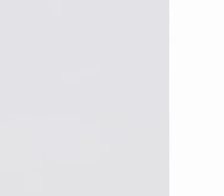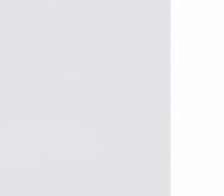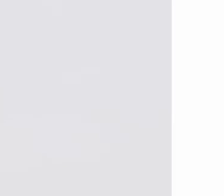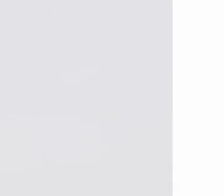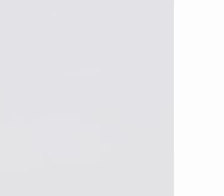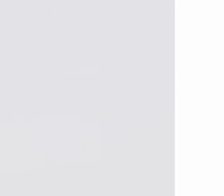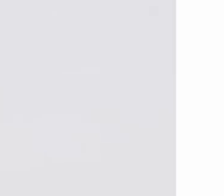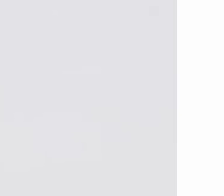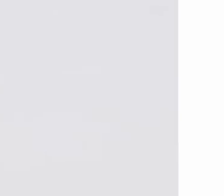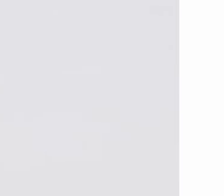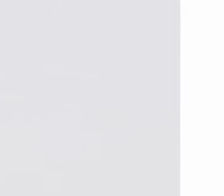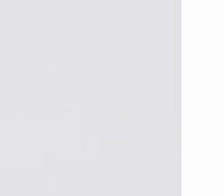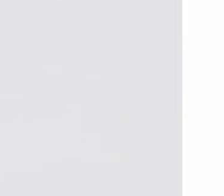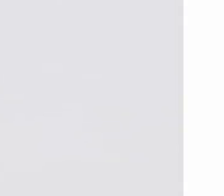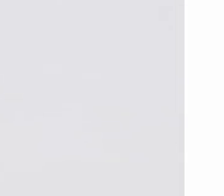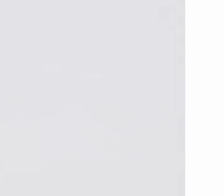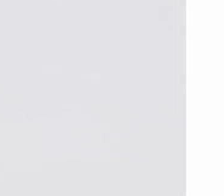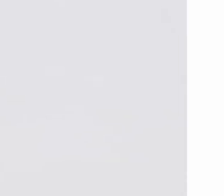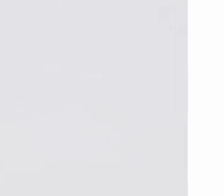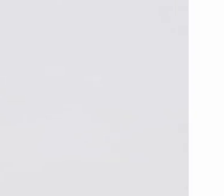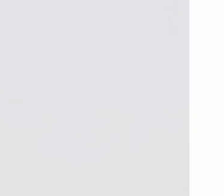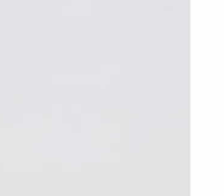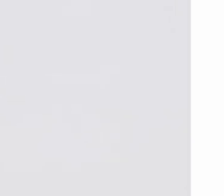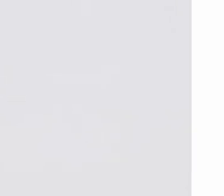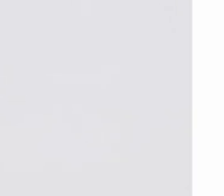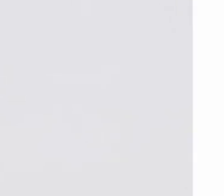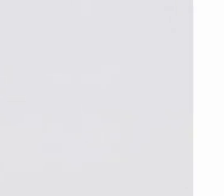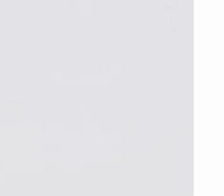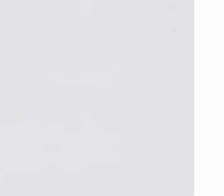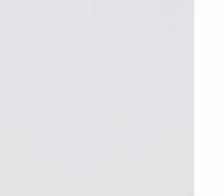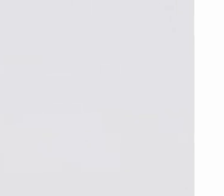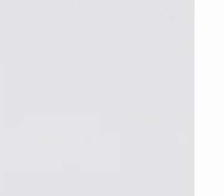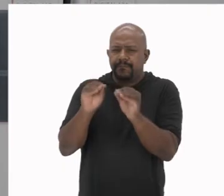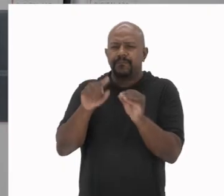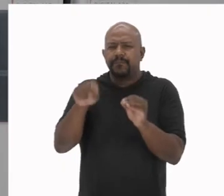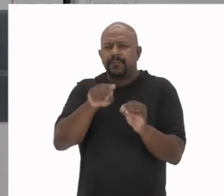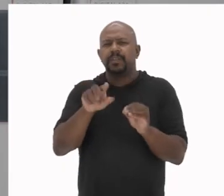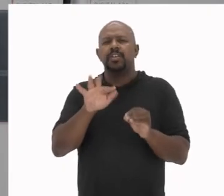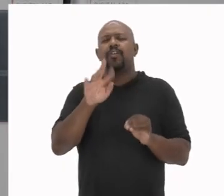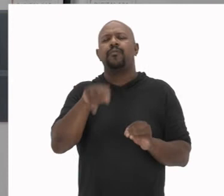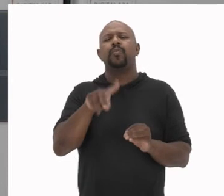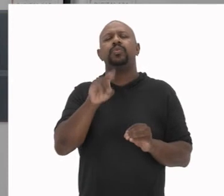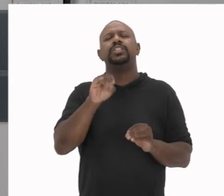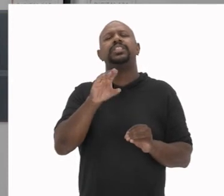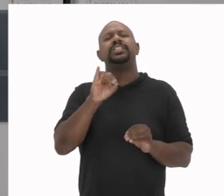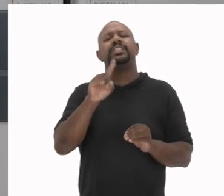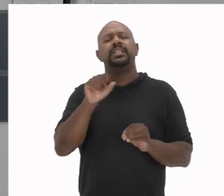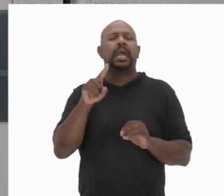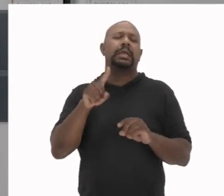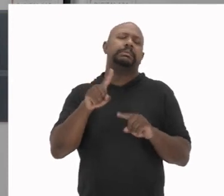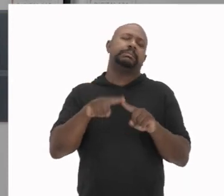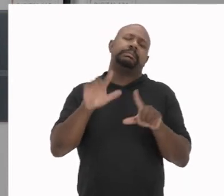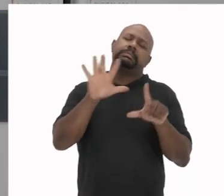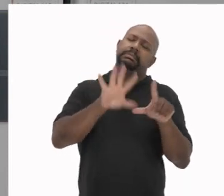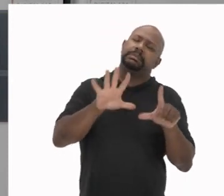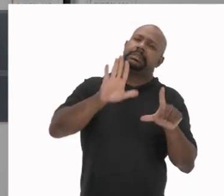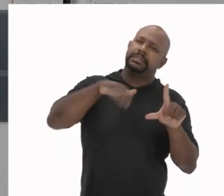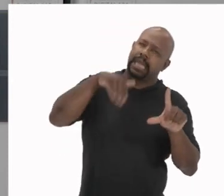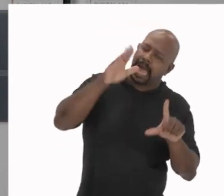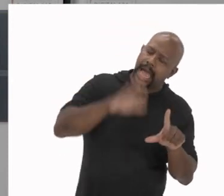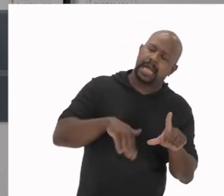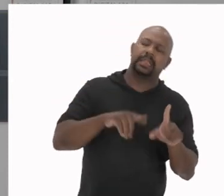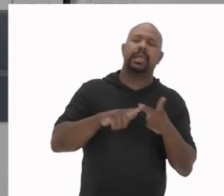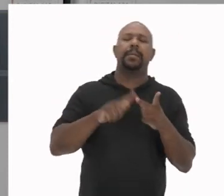Cola CMC, um pote cilíndrico de plástico preto com tampa de rosca e rótulo azul e branco. Qualquer aplicação de fungicida nas obras,